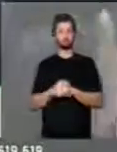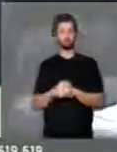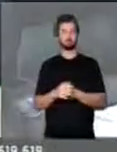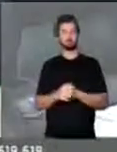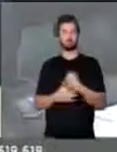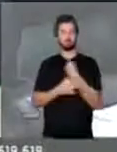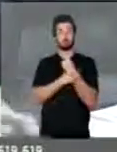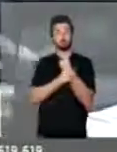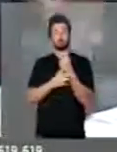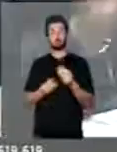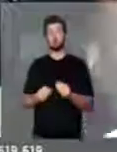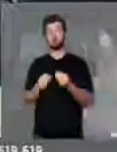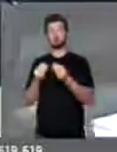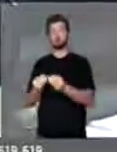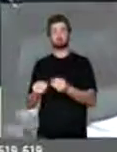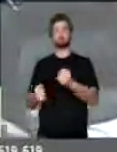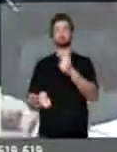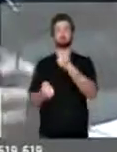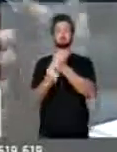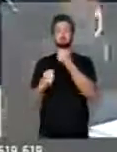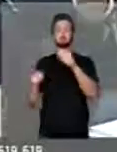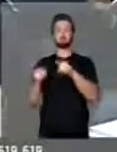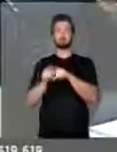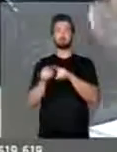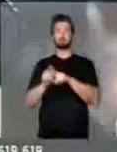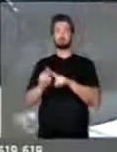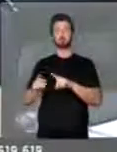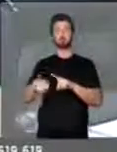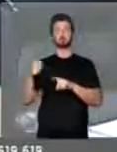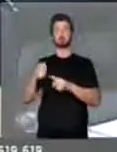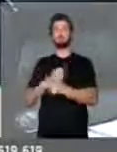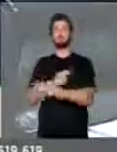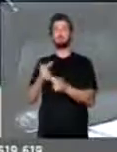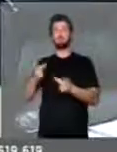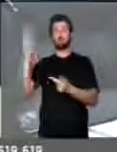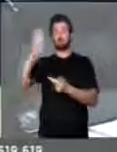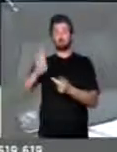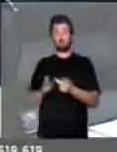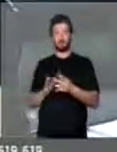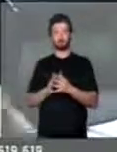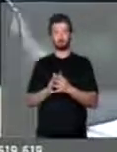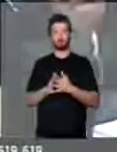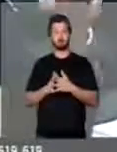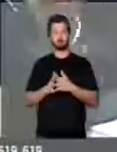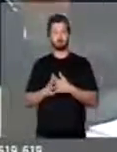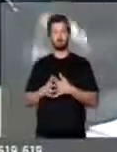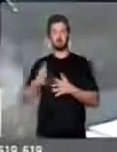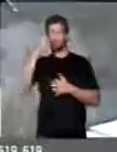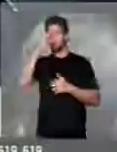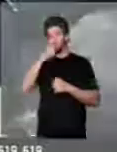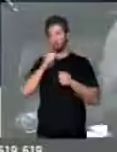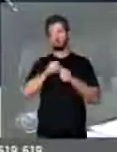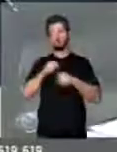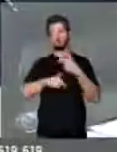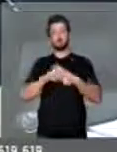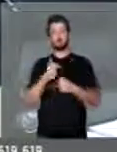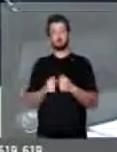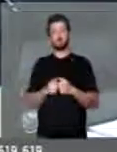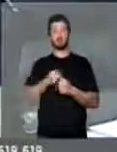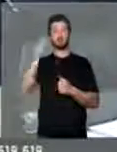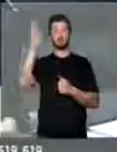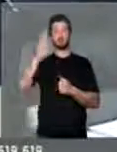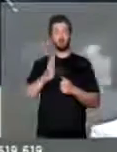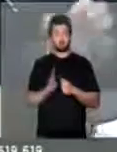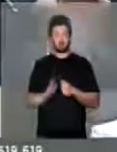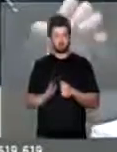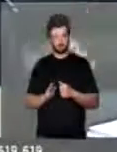dar a segurança e o apoio a quem visitou o nosso país e fazer o bonito que nós fizemos. O